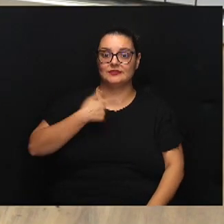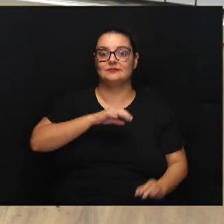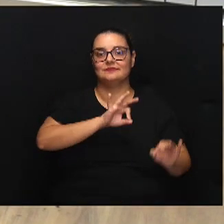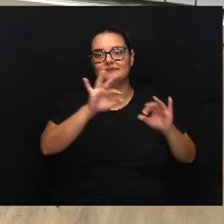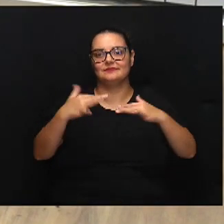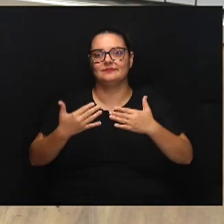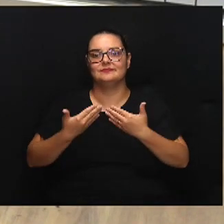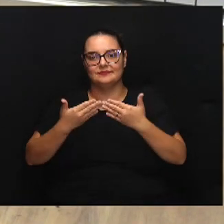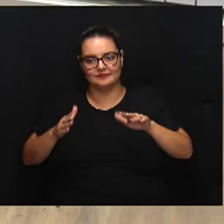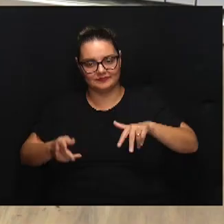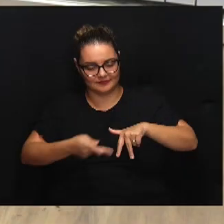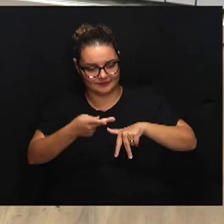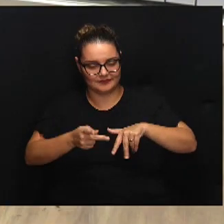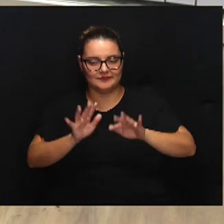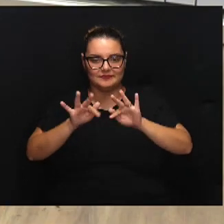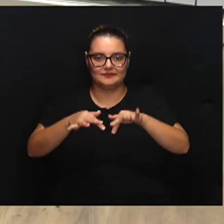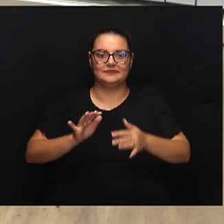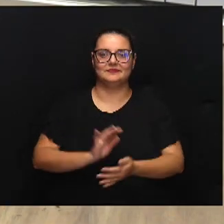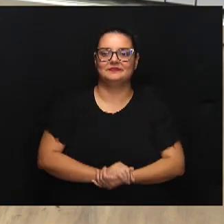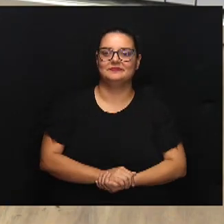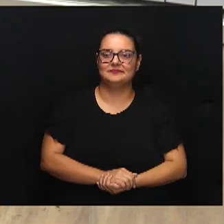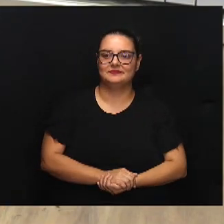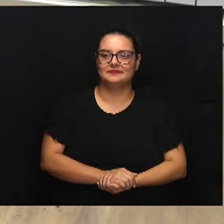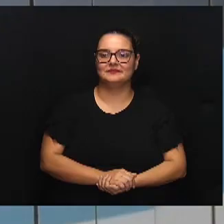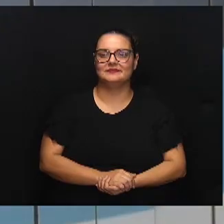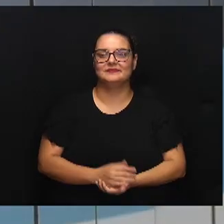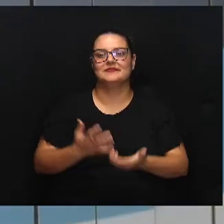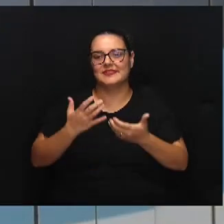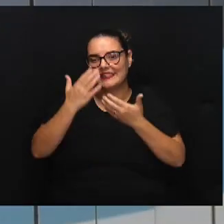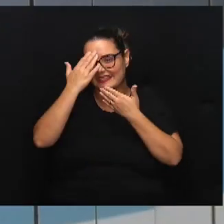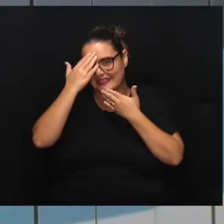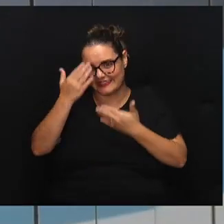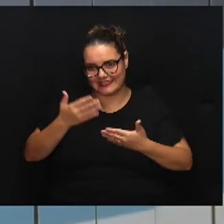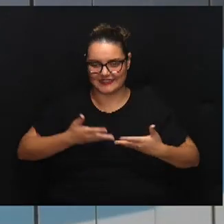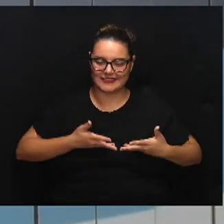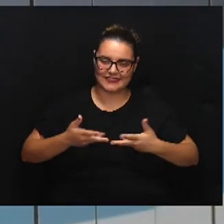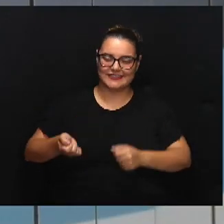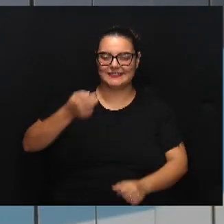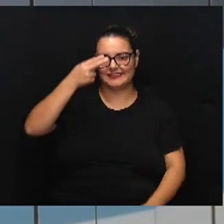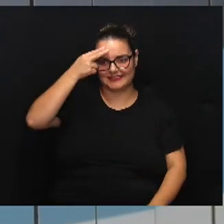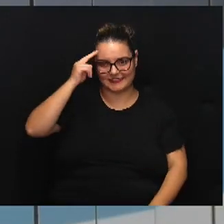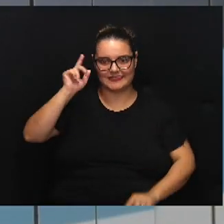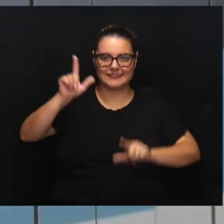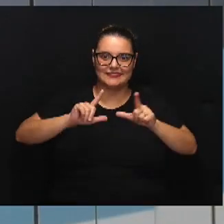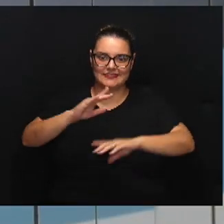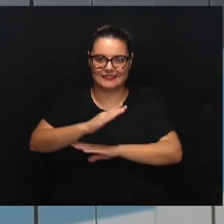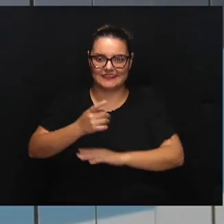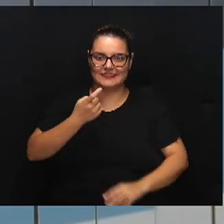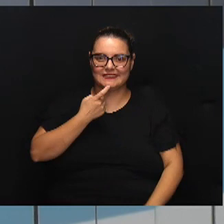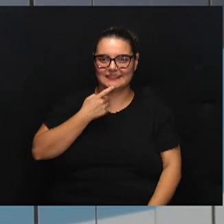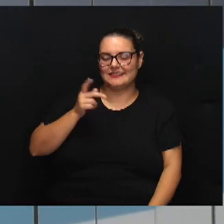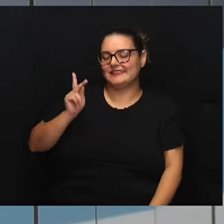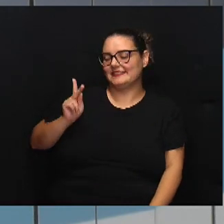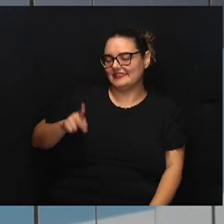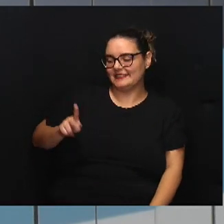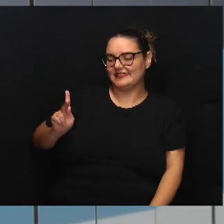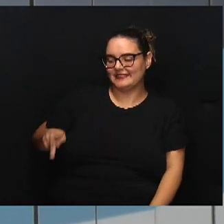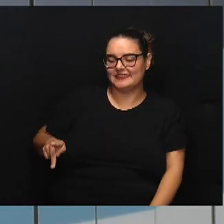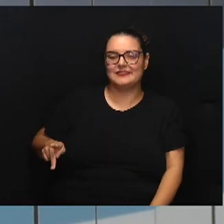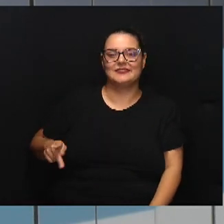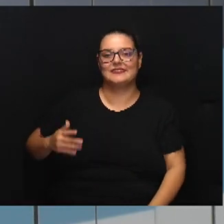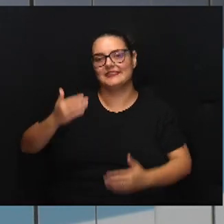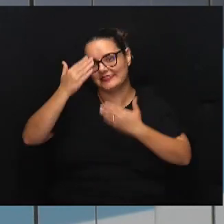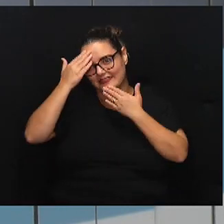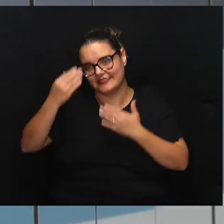fica aberto aí também para suas considerações finais. Eu gostaria de agradecer o convite, Gabriel, TV Câmara, agradecer a presença da professora. Acho